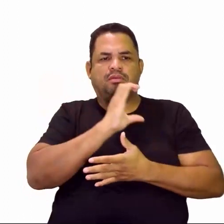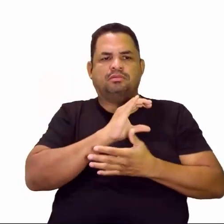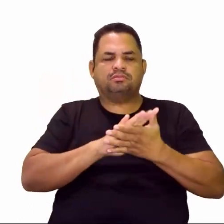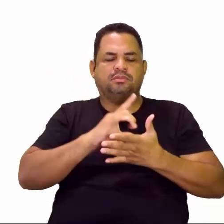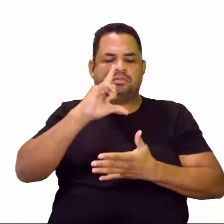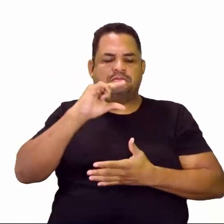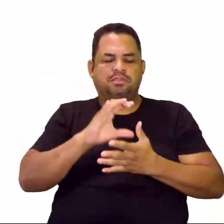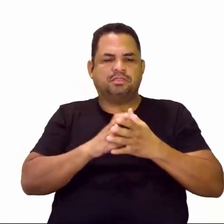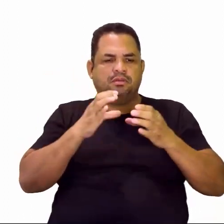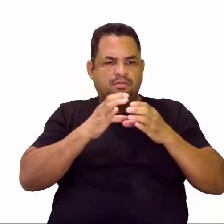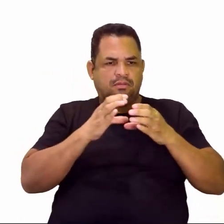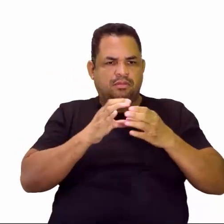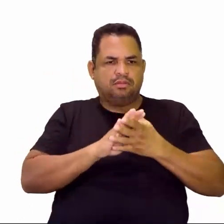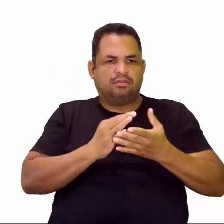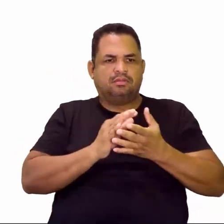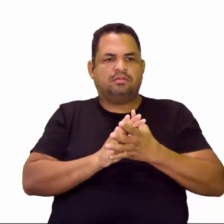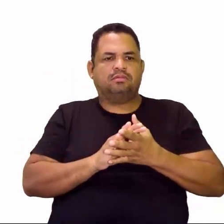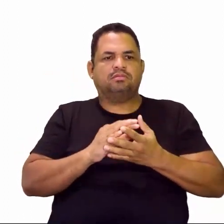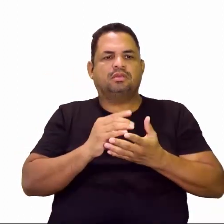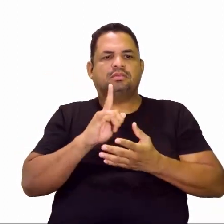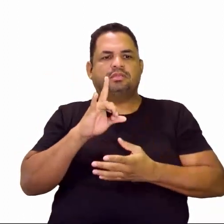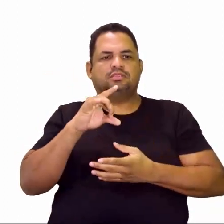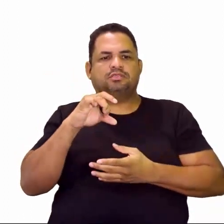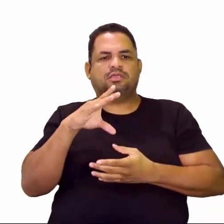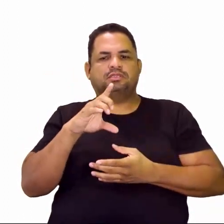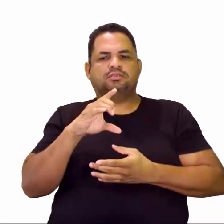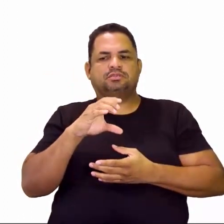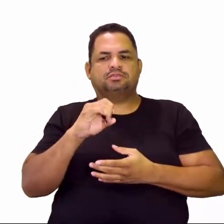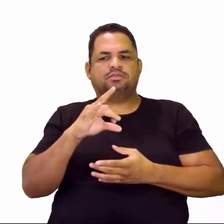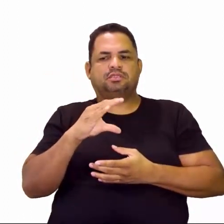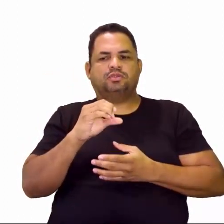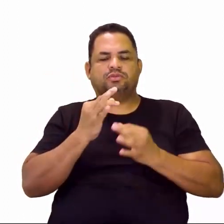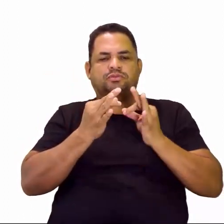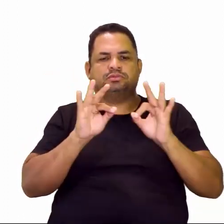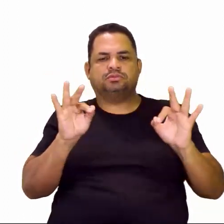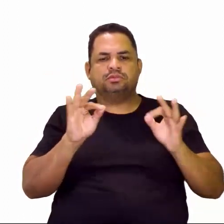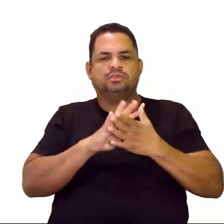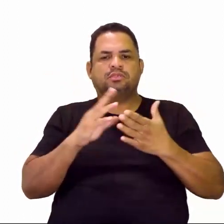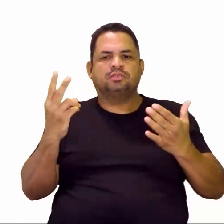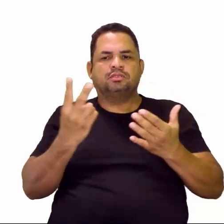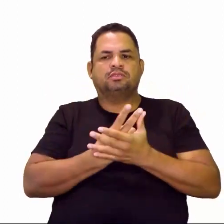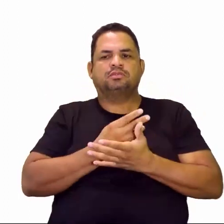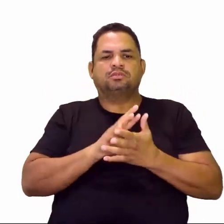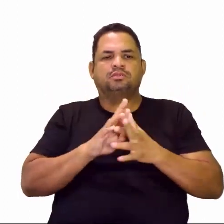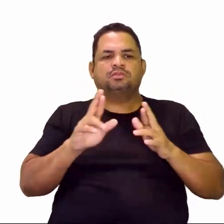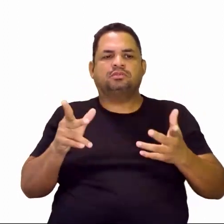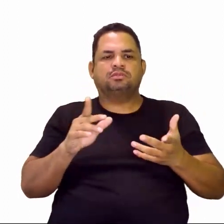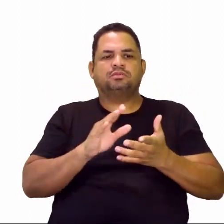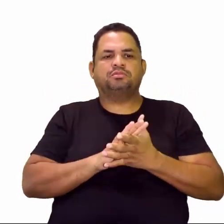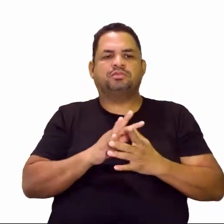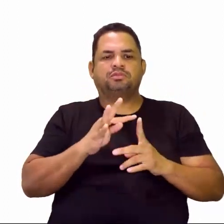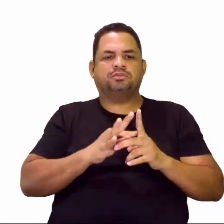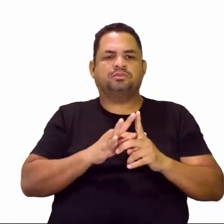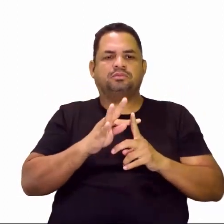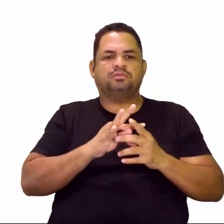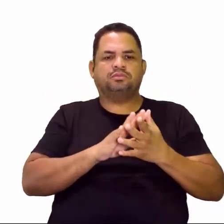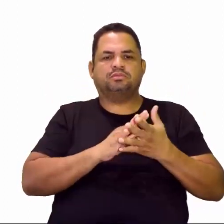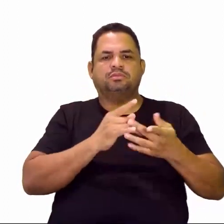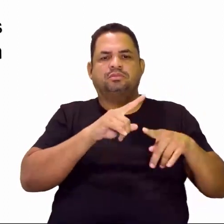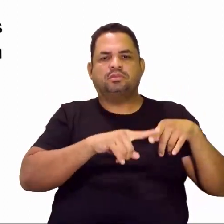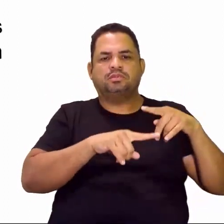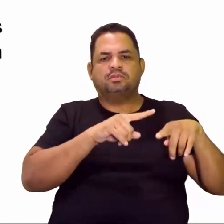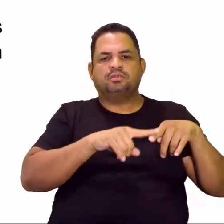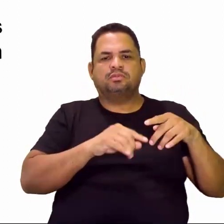baixa pressão. A destilação simples ocorre de acordo com a diferença do ponto de ebulição entre o